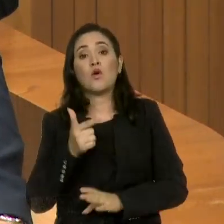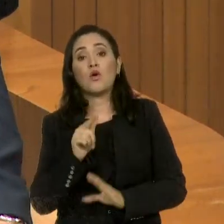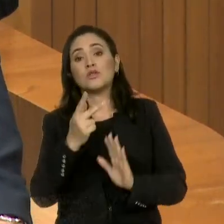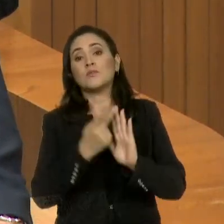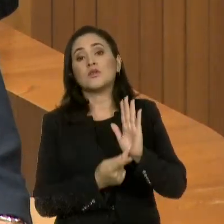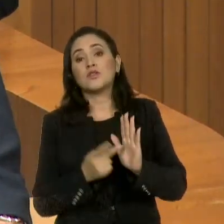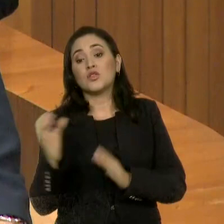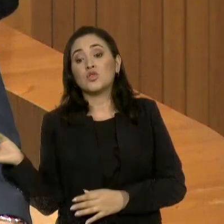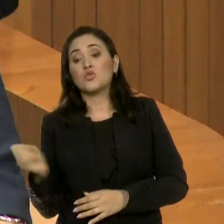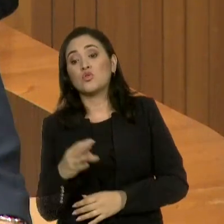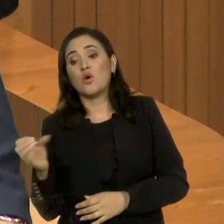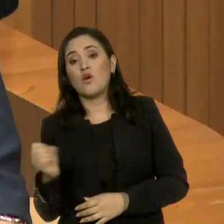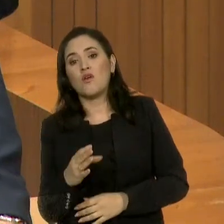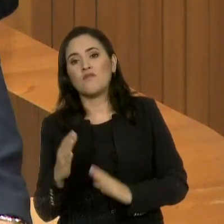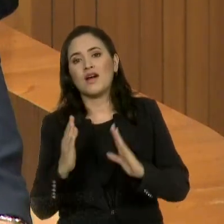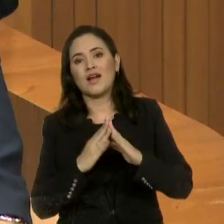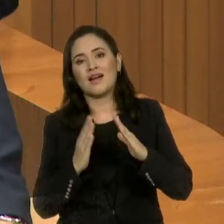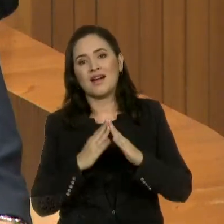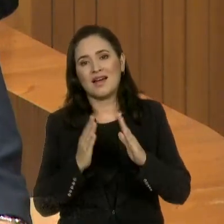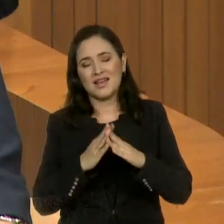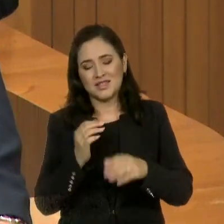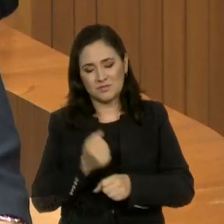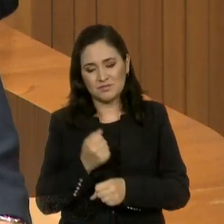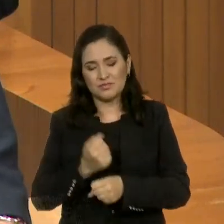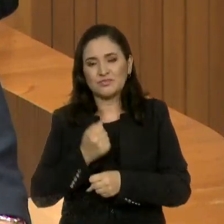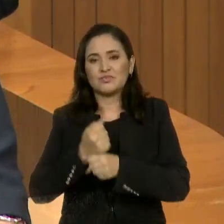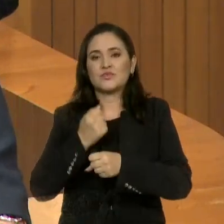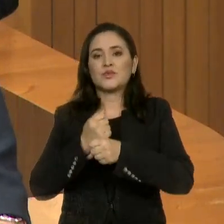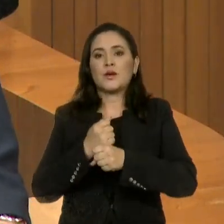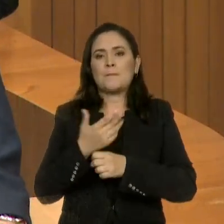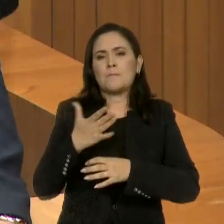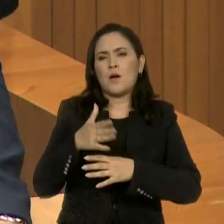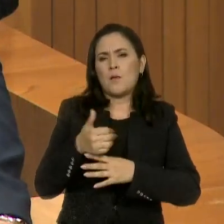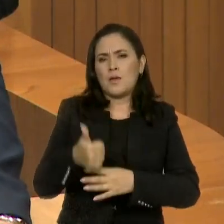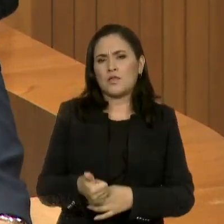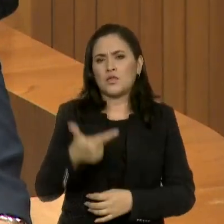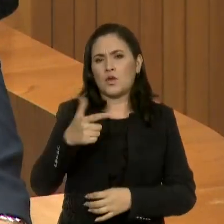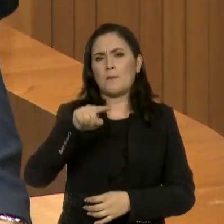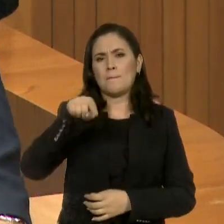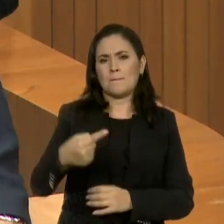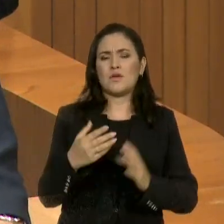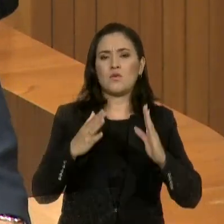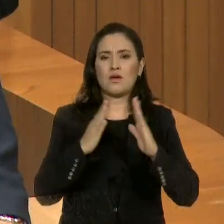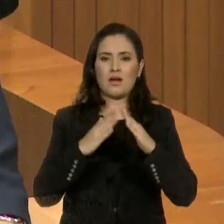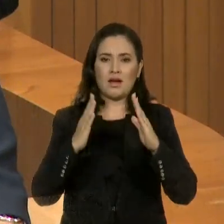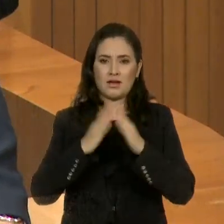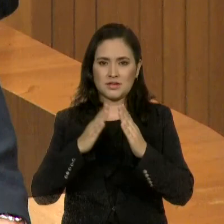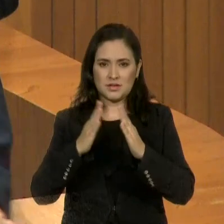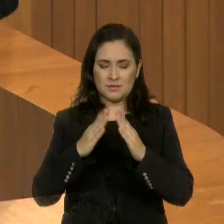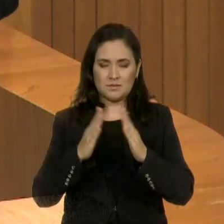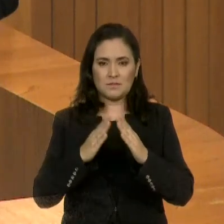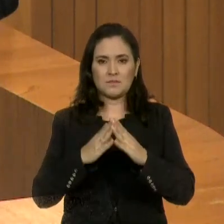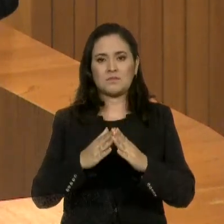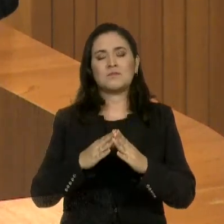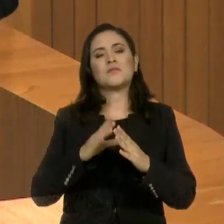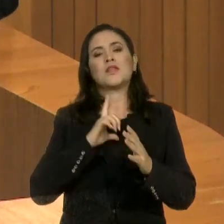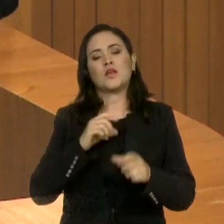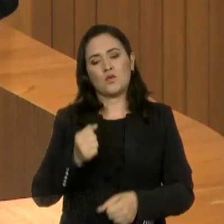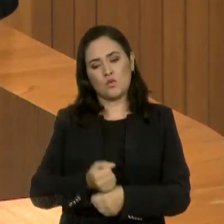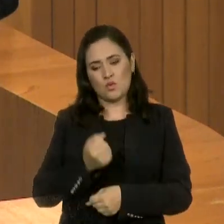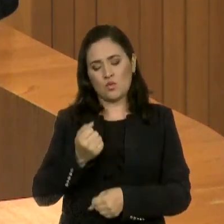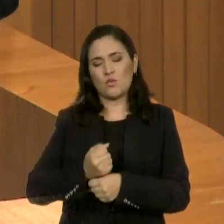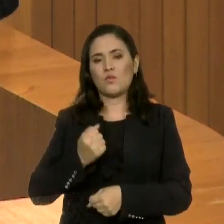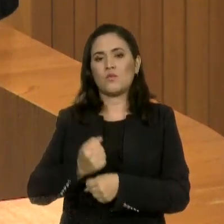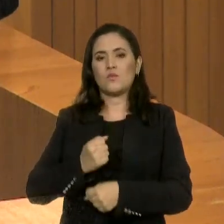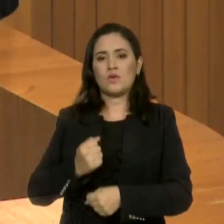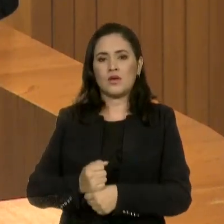12 mil casas que serão construídas pelo Ministério das Cidades,